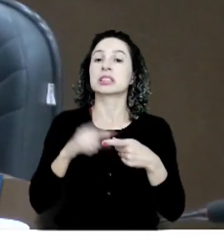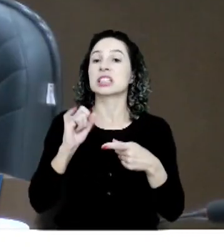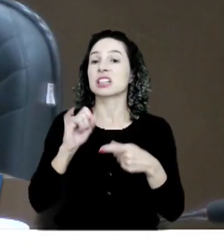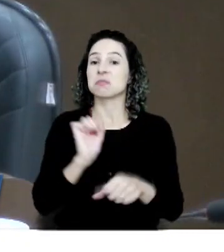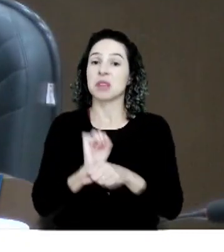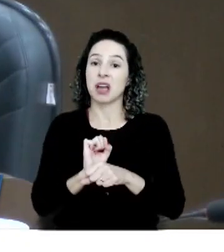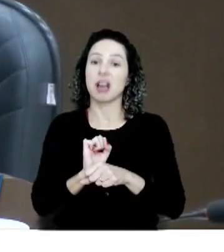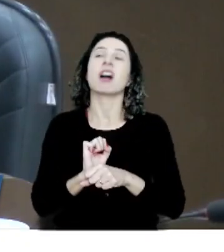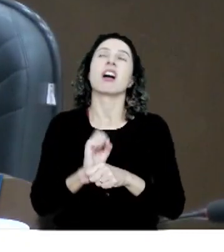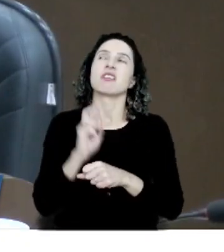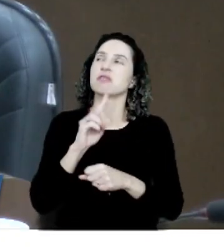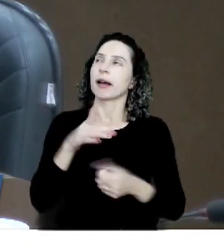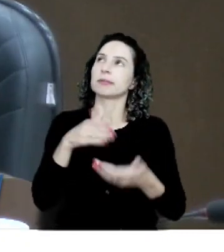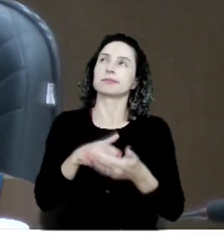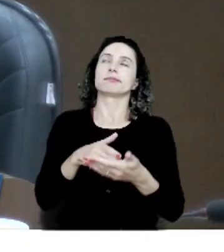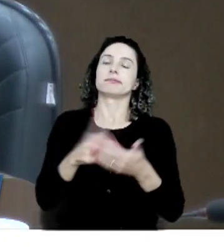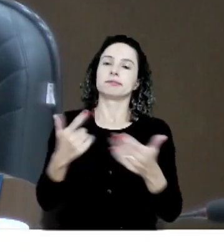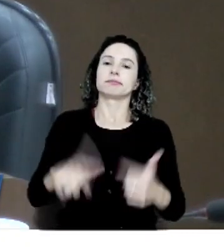coisa trava de novo.